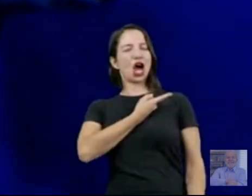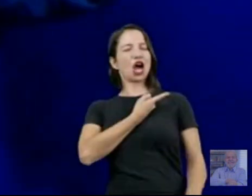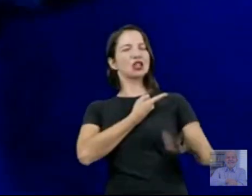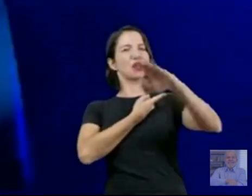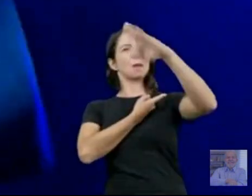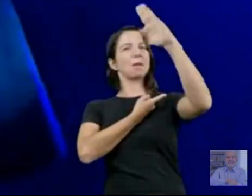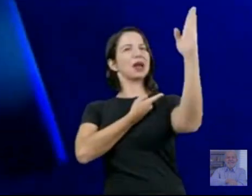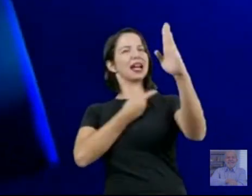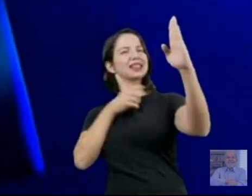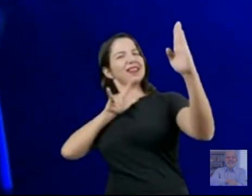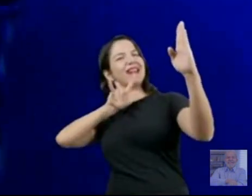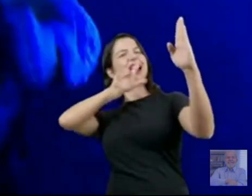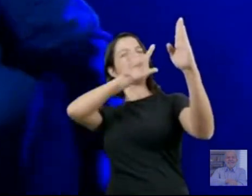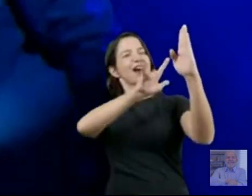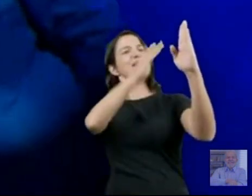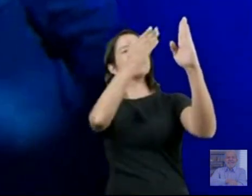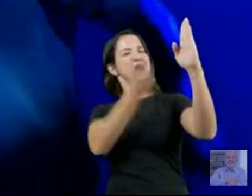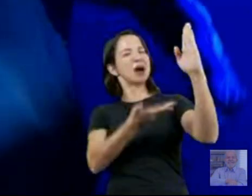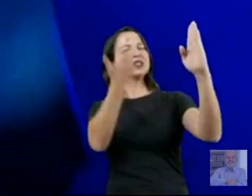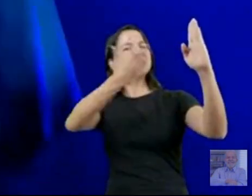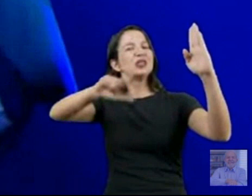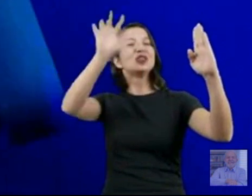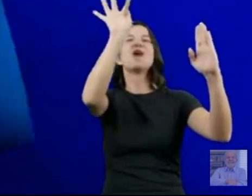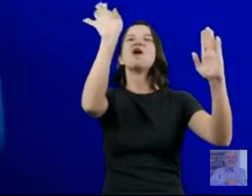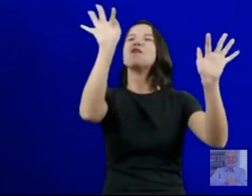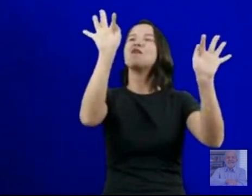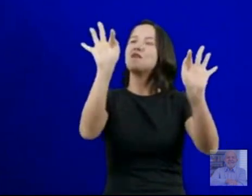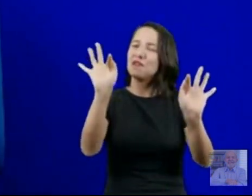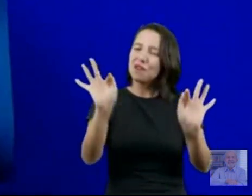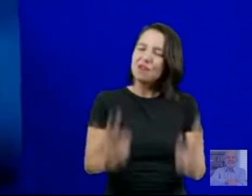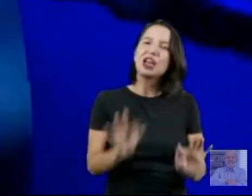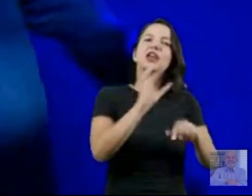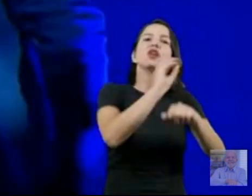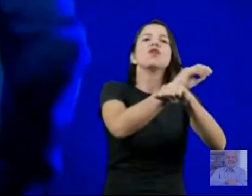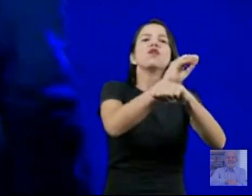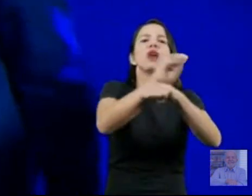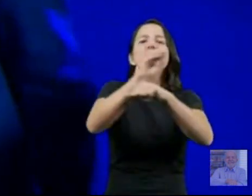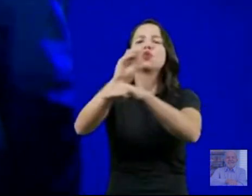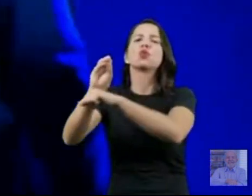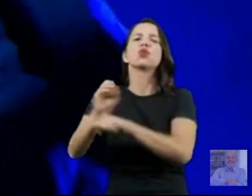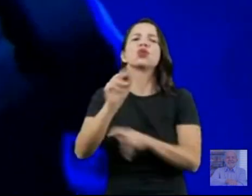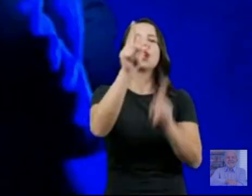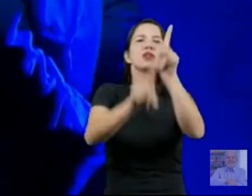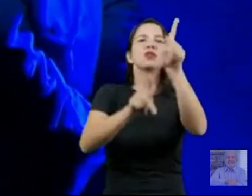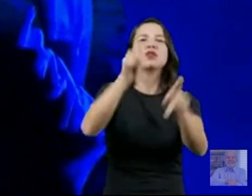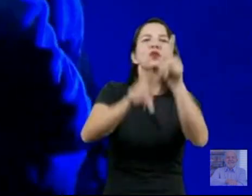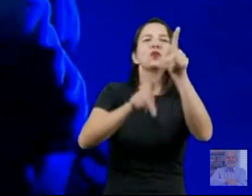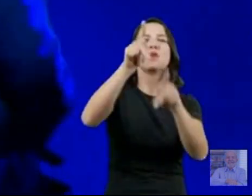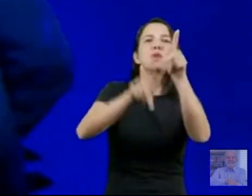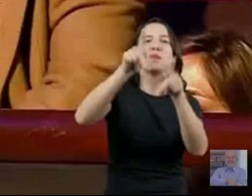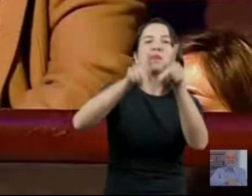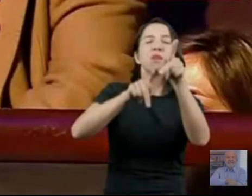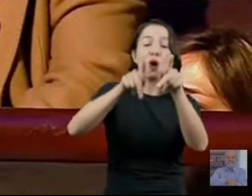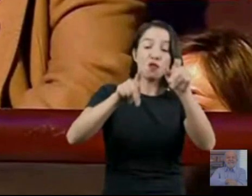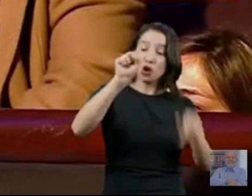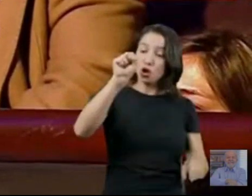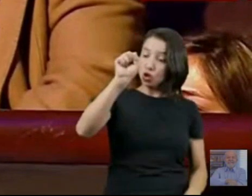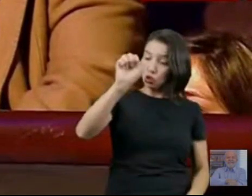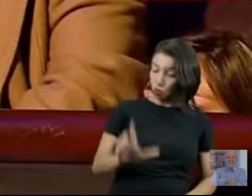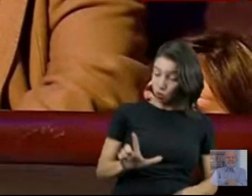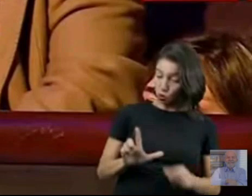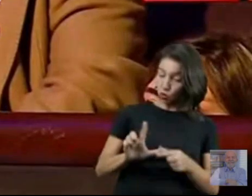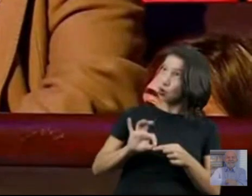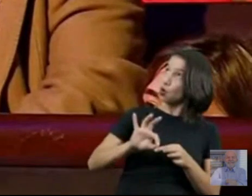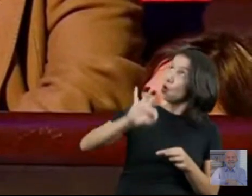feliz, cuidarás da nossa gente, do Oiapoque ao Chuí, o Brasil volta a sorrir,